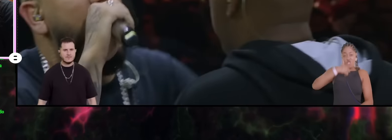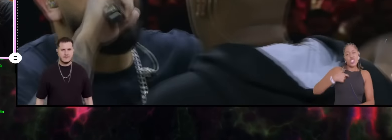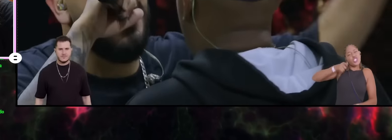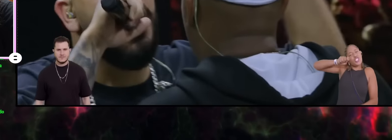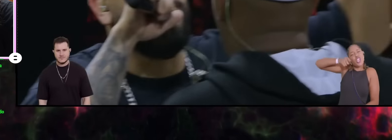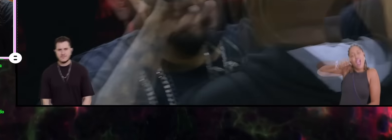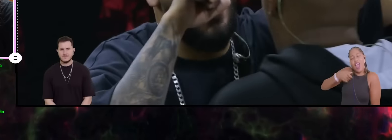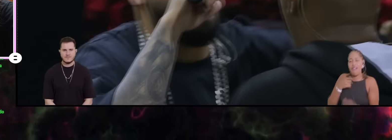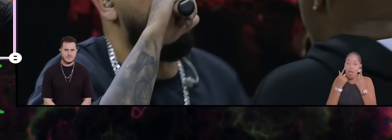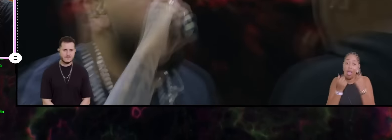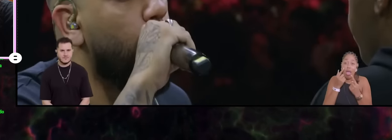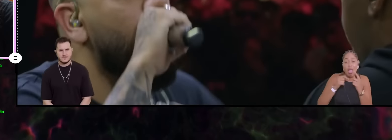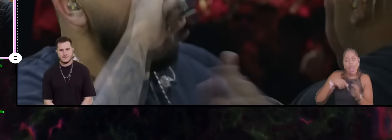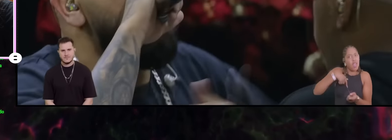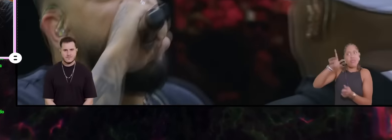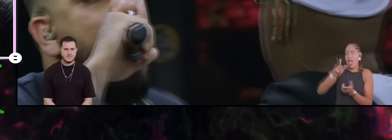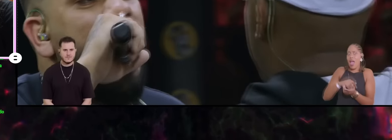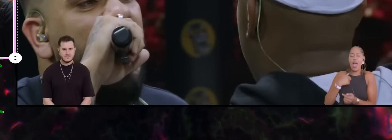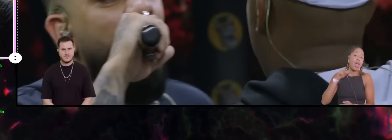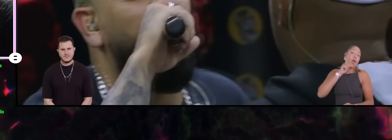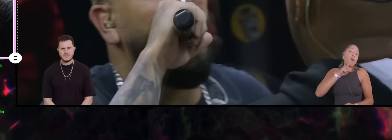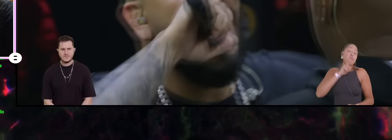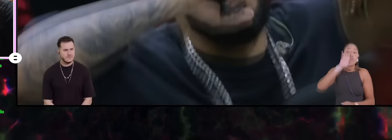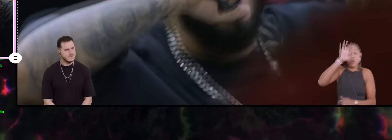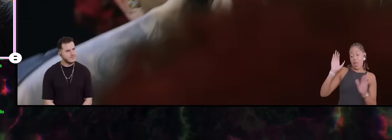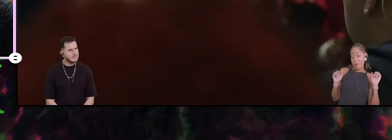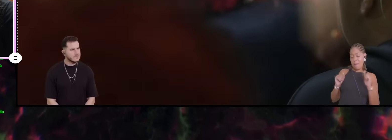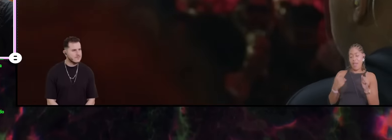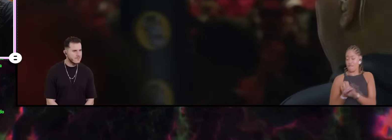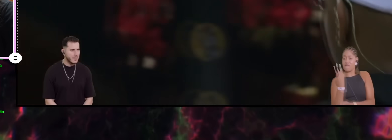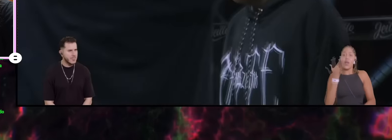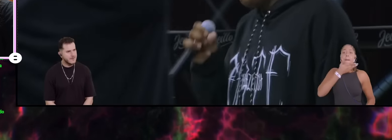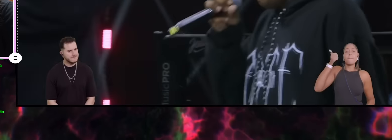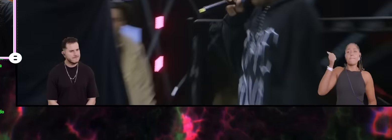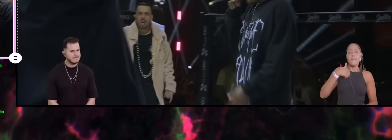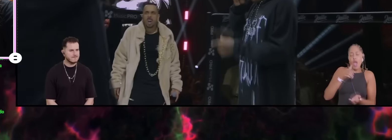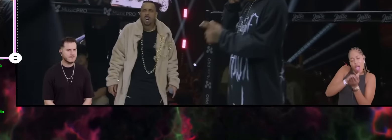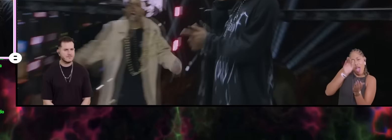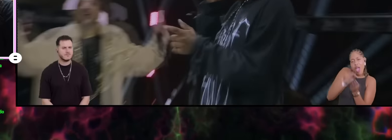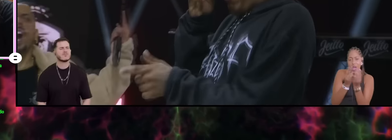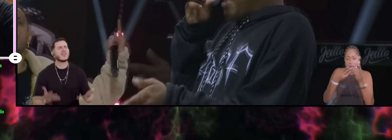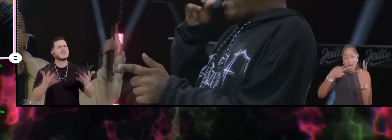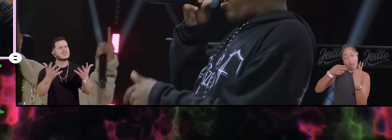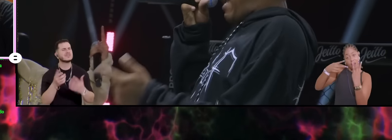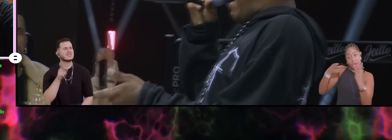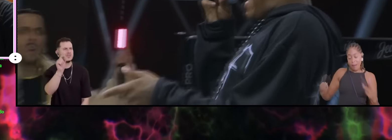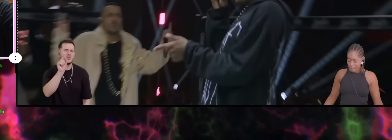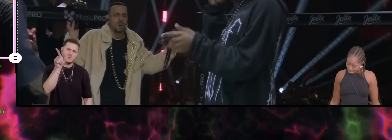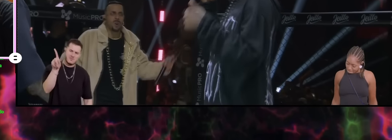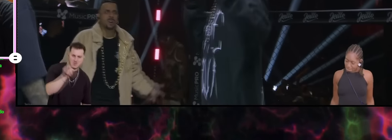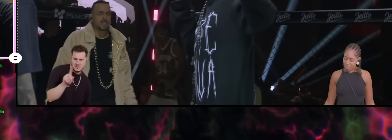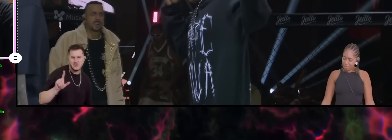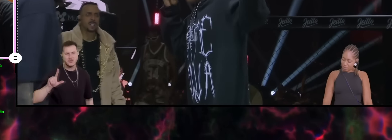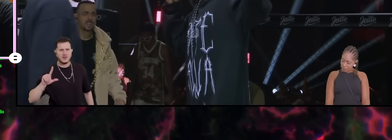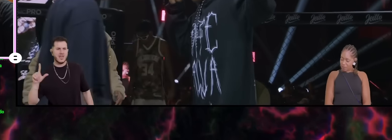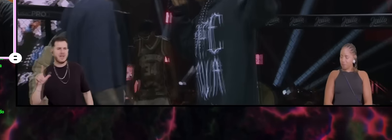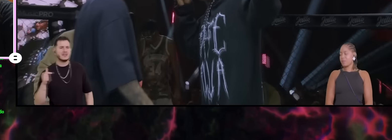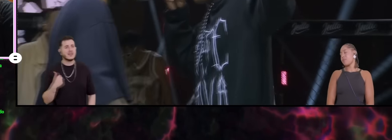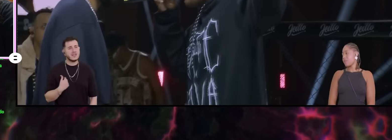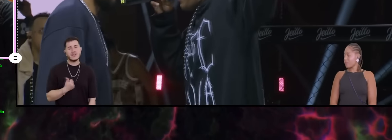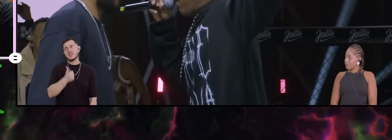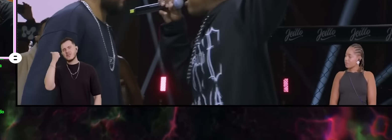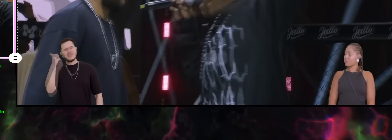Chaves, mas sem ir pra Acapulco. Minha melhor viagem é aldeia pra Pernambuco. Intenção da Zona Leste, de lá eu